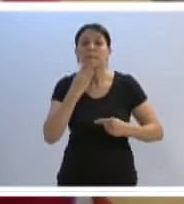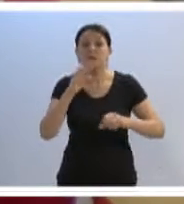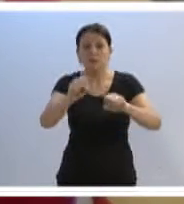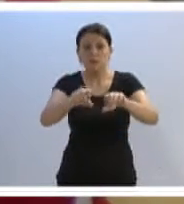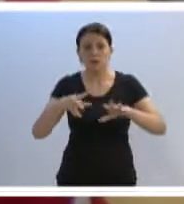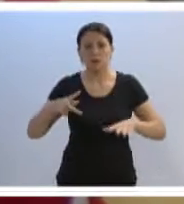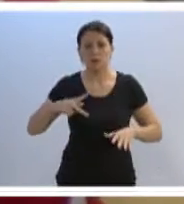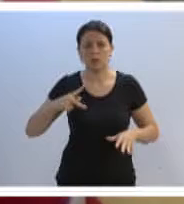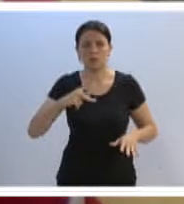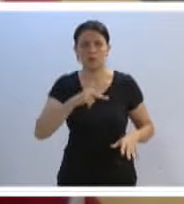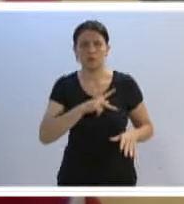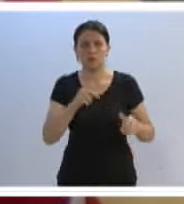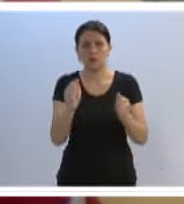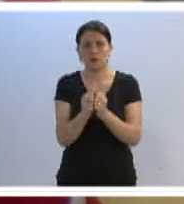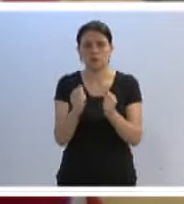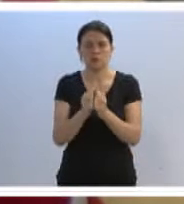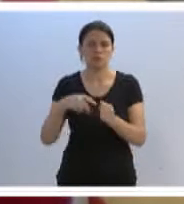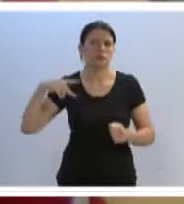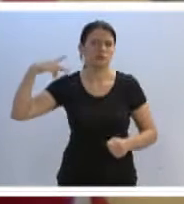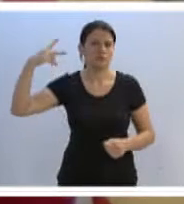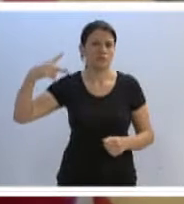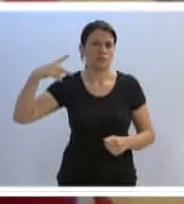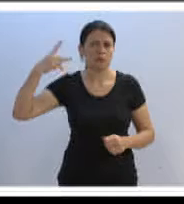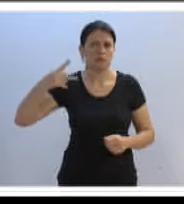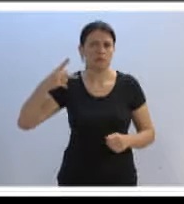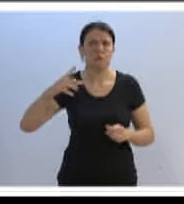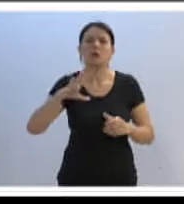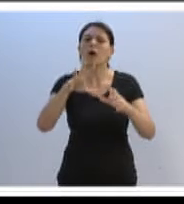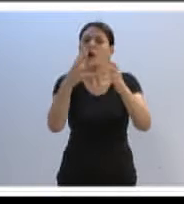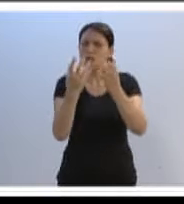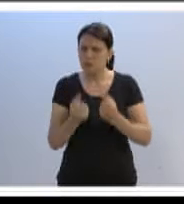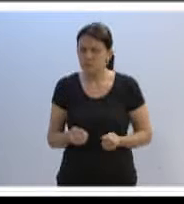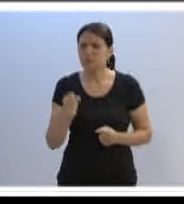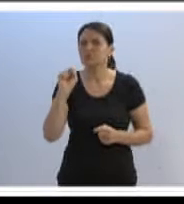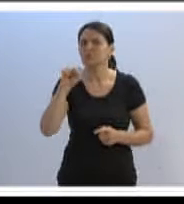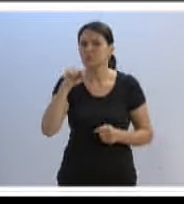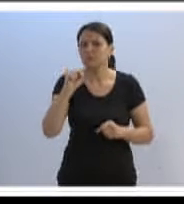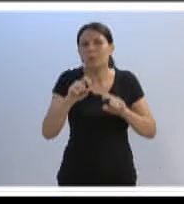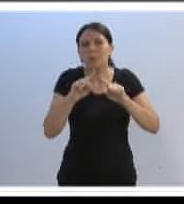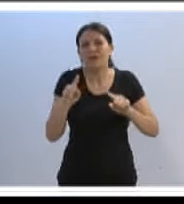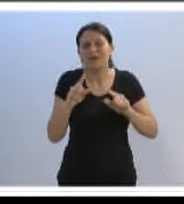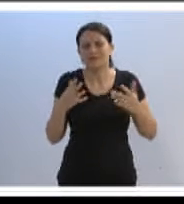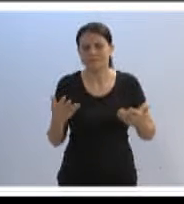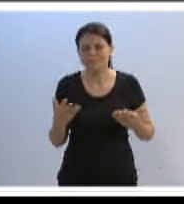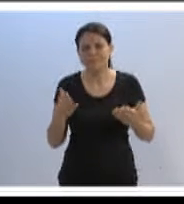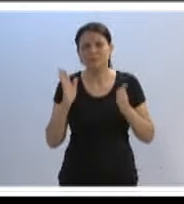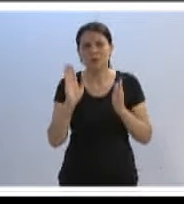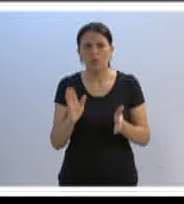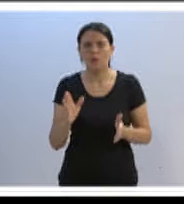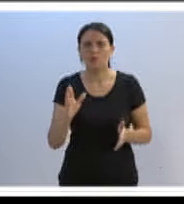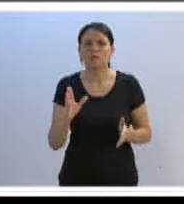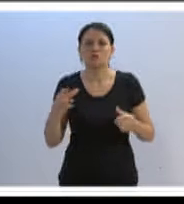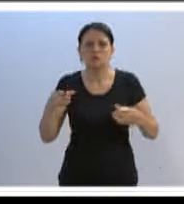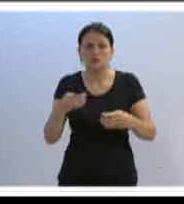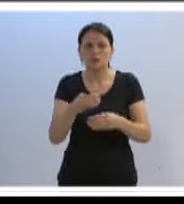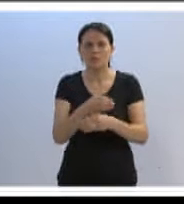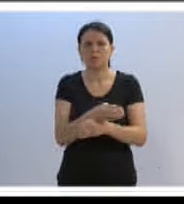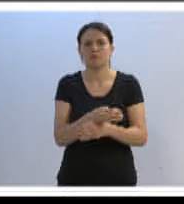com os vereadores aqui, acataram esse nosso pedido, mas o seguinte, hoje está completando, vejam